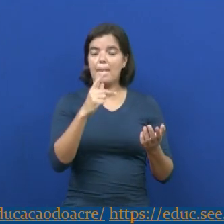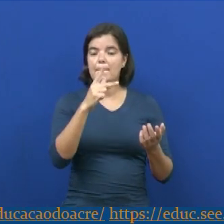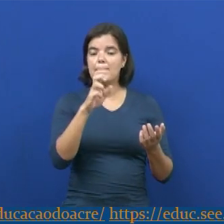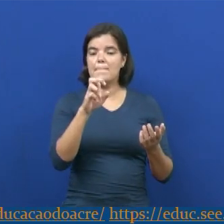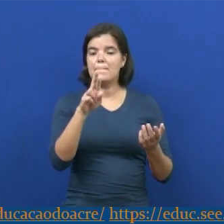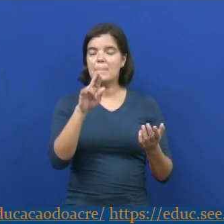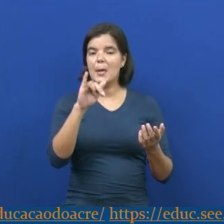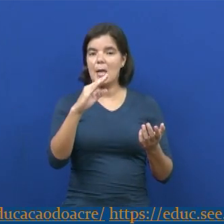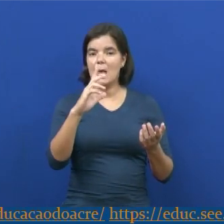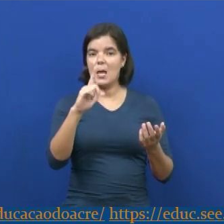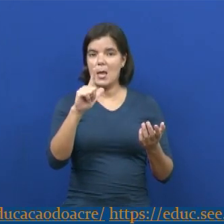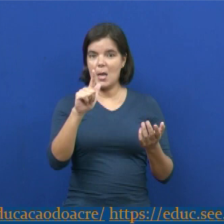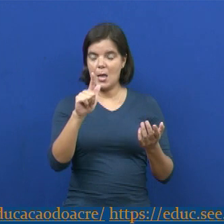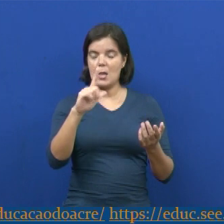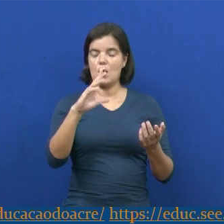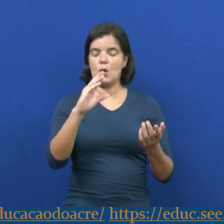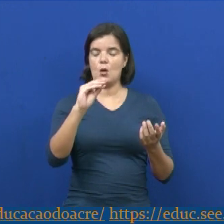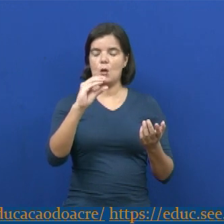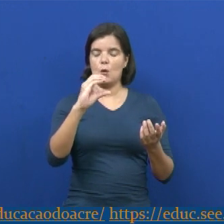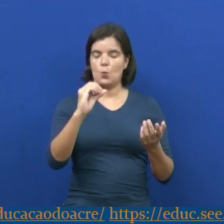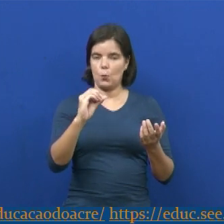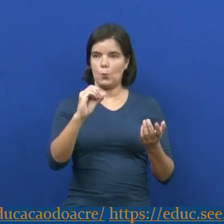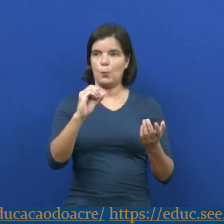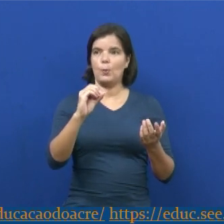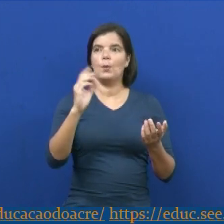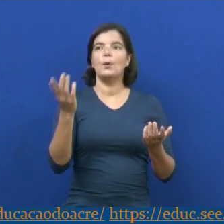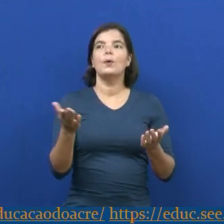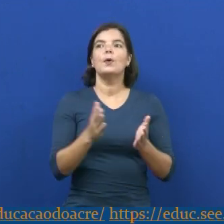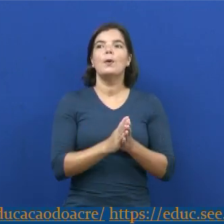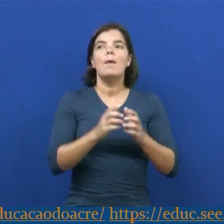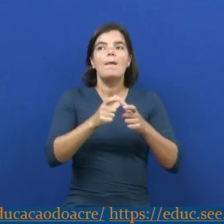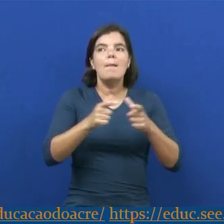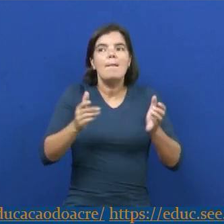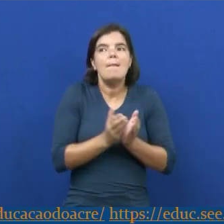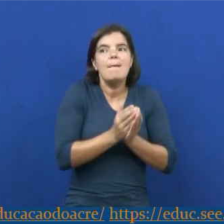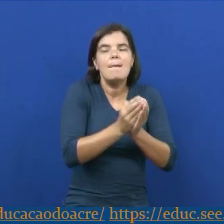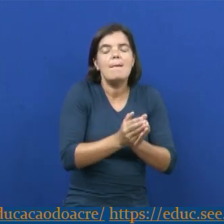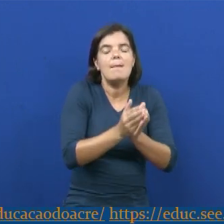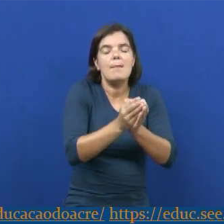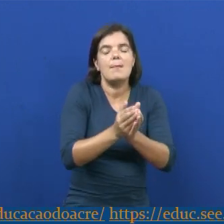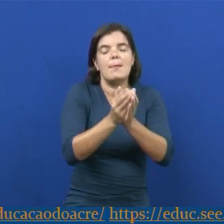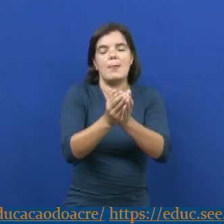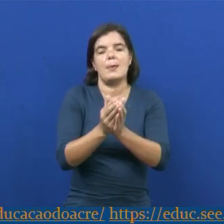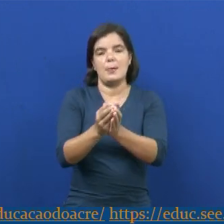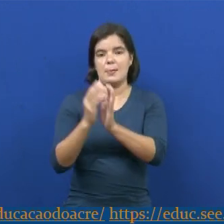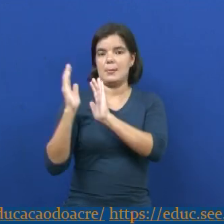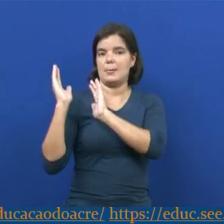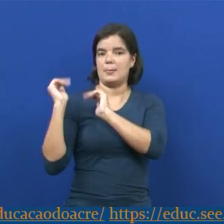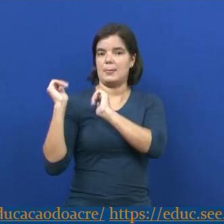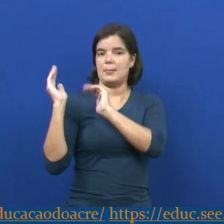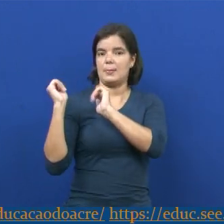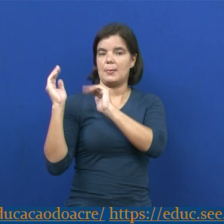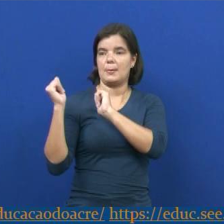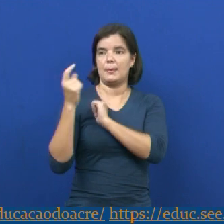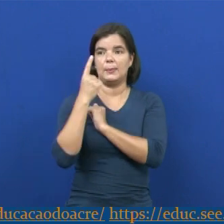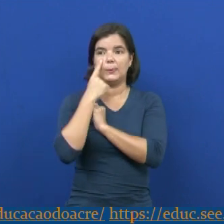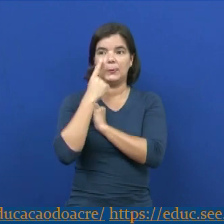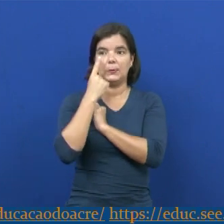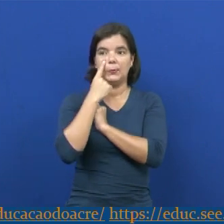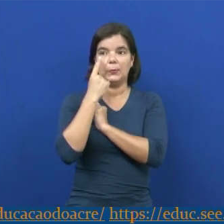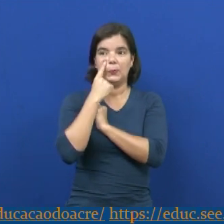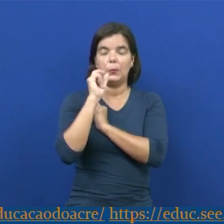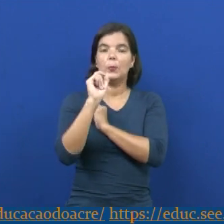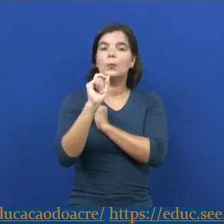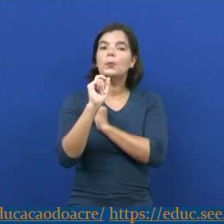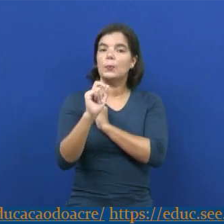africano. A expansão marítima espanhola. Olha só, gente, eu quero que vocês observem o